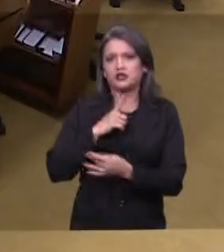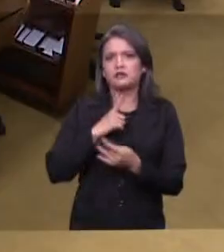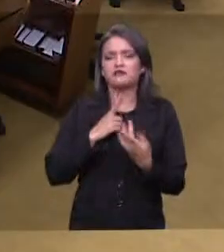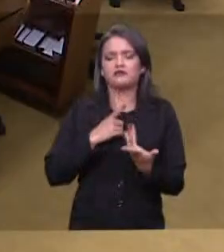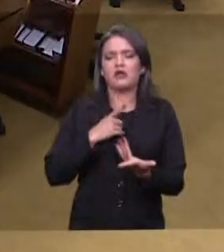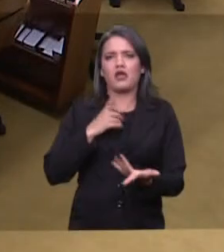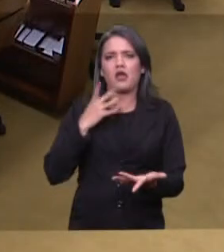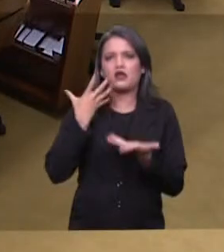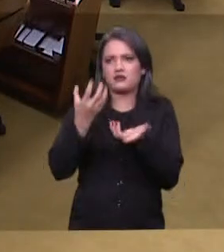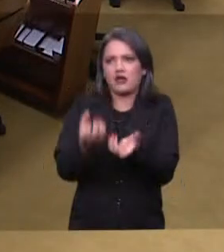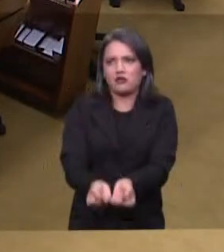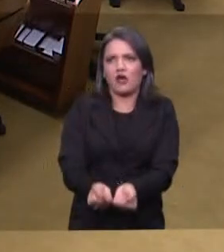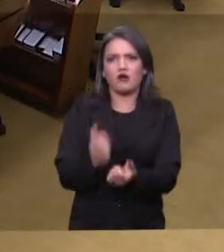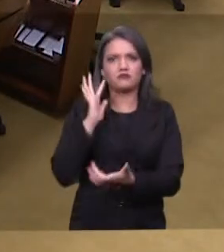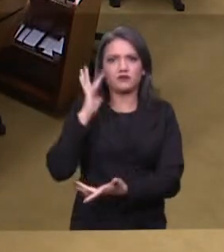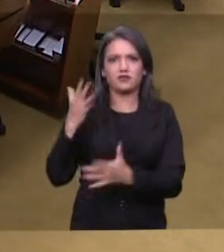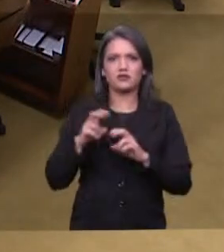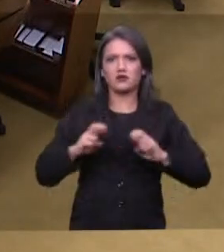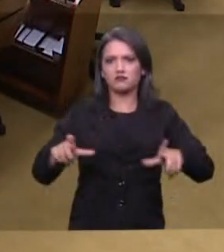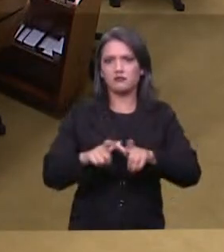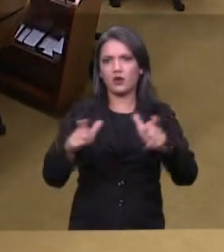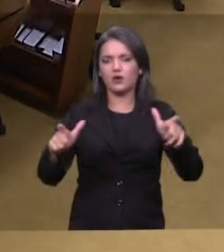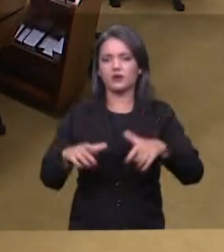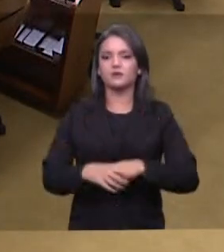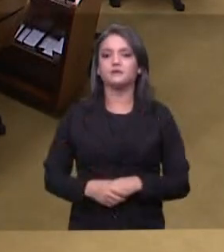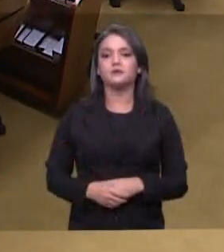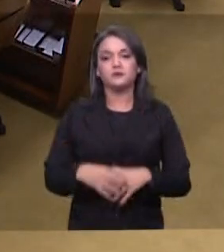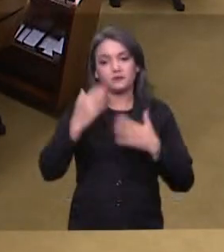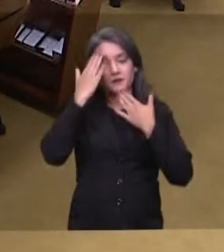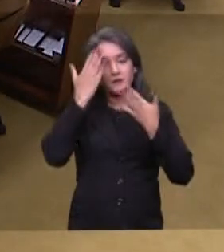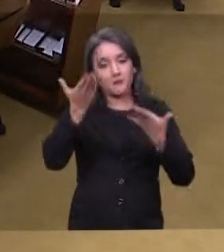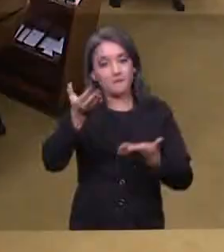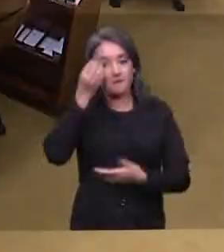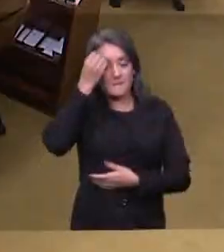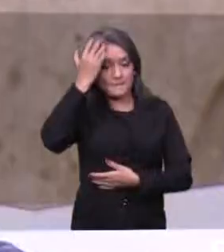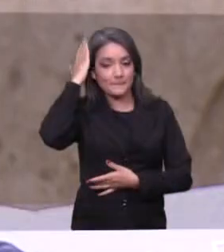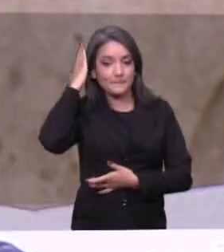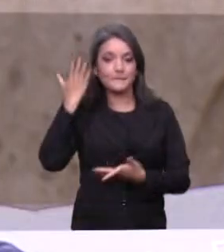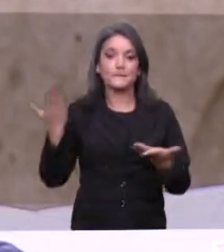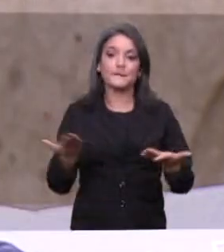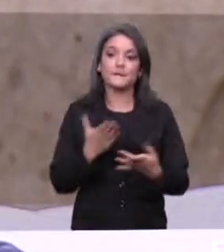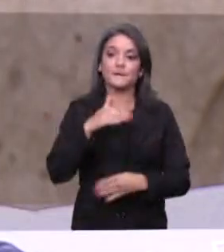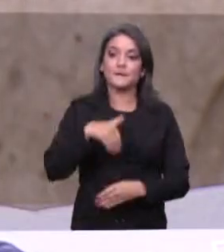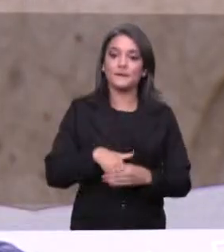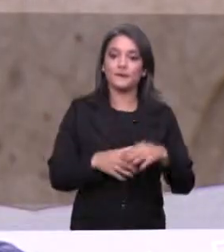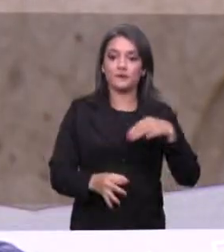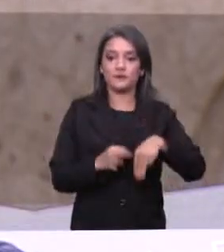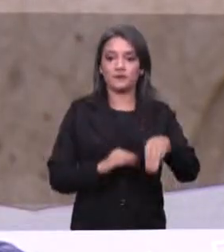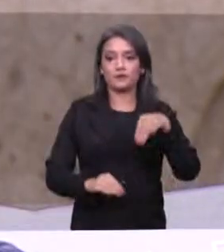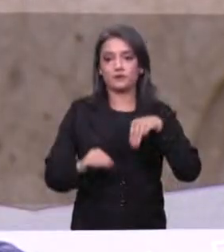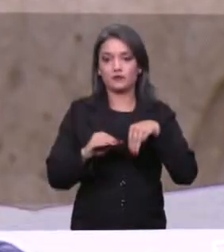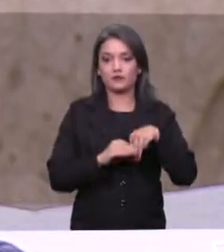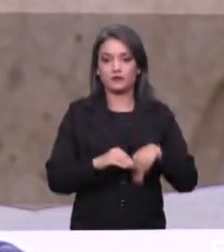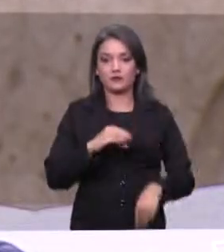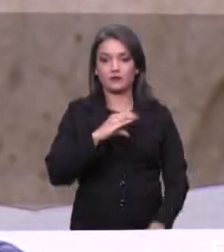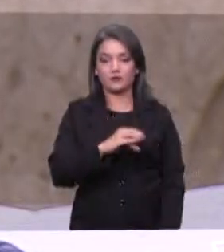Certo. Muito obrigada, ministro Luiz Fux. Colho agora o voto do ministro Cristiano